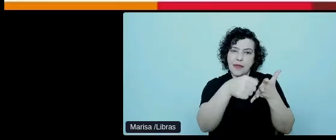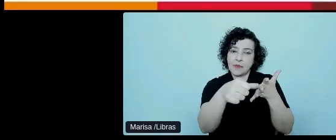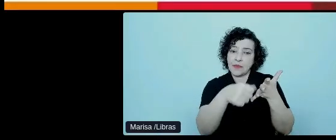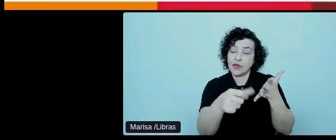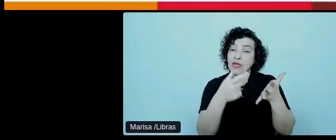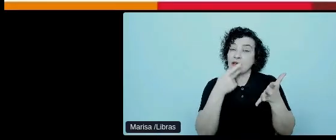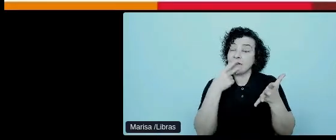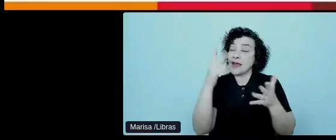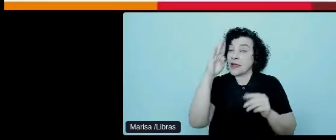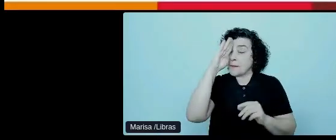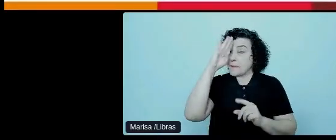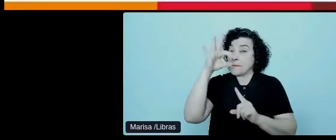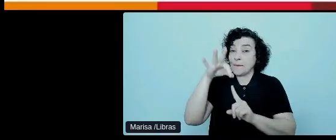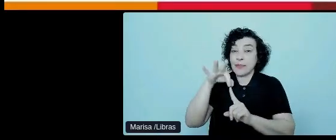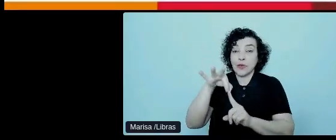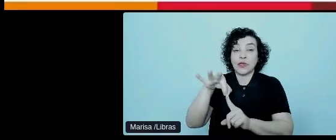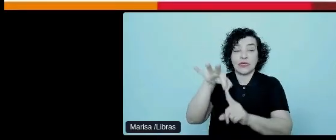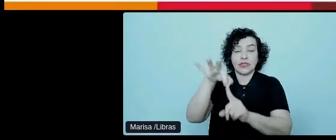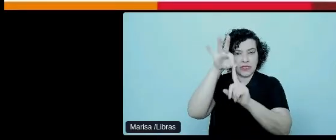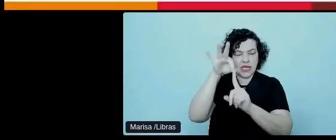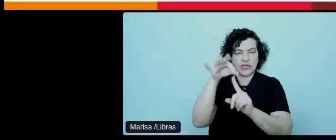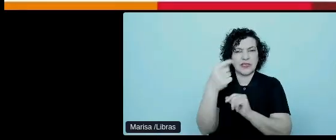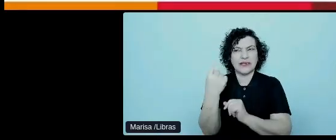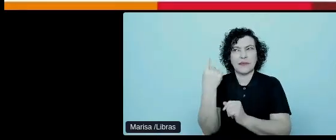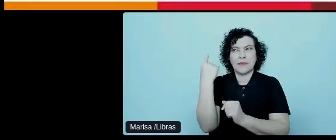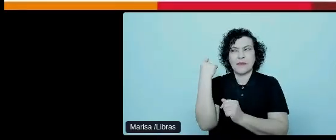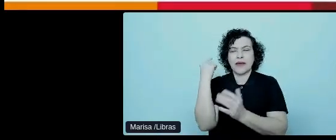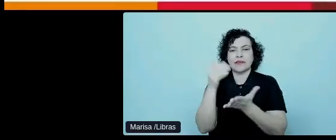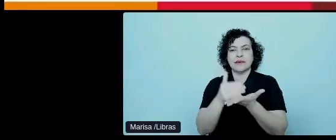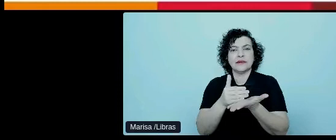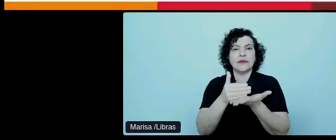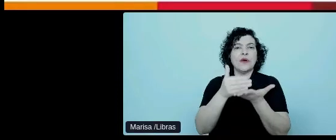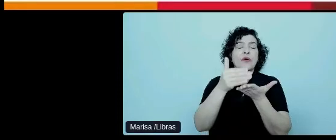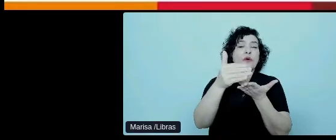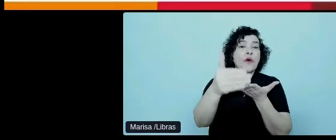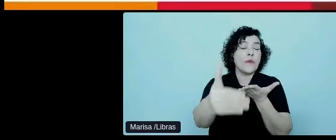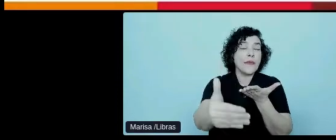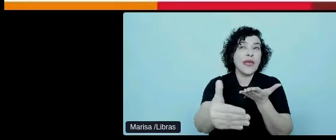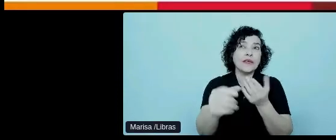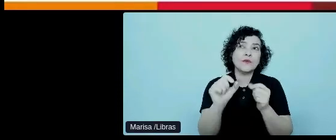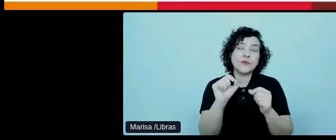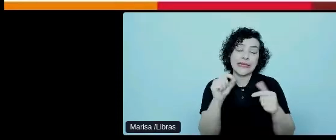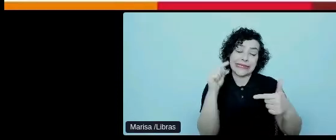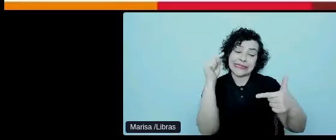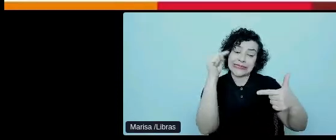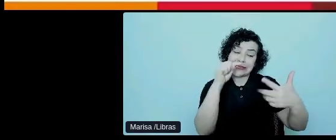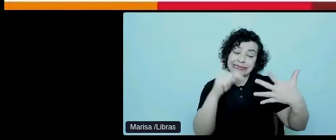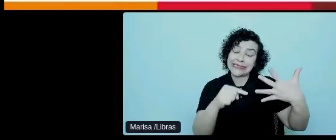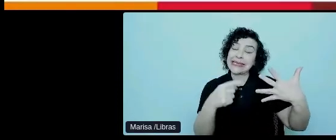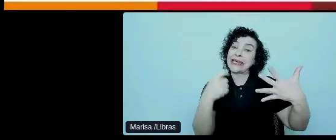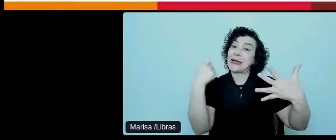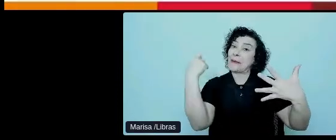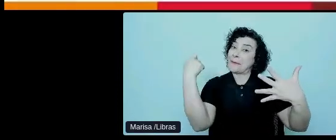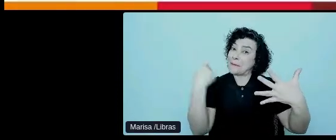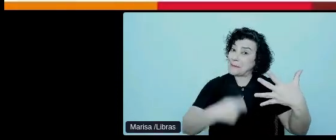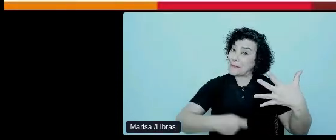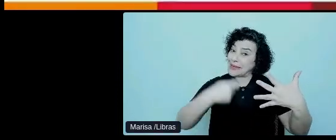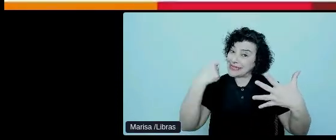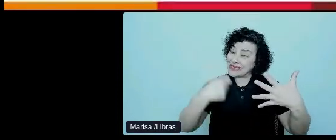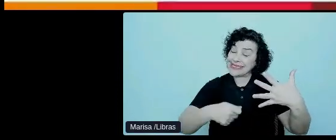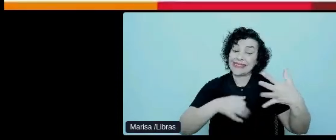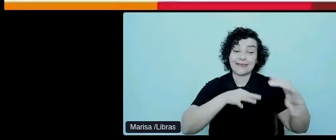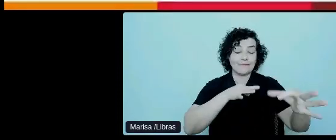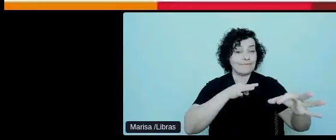prioridades. Por quê? Nesse início, nós tínhamos as prioridades do que precisa ser feito, ou seja,